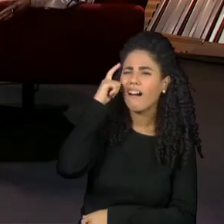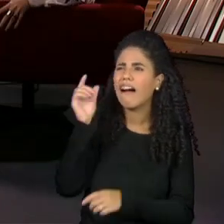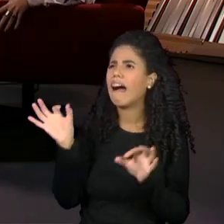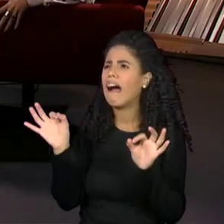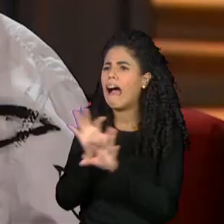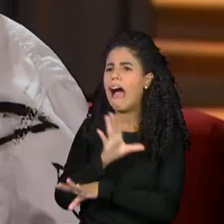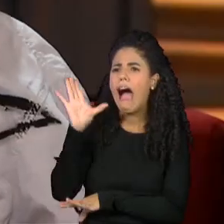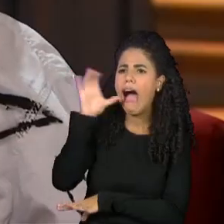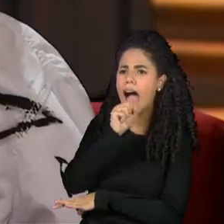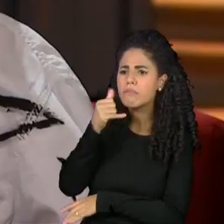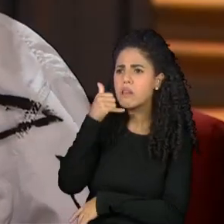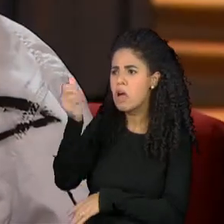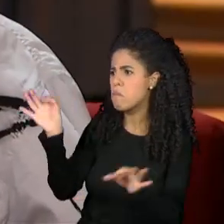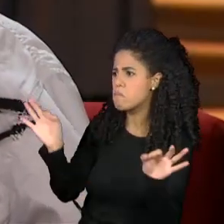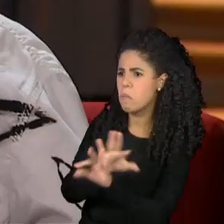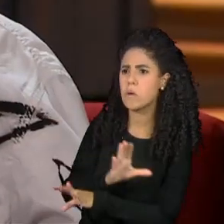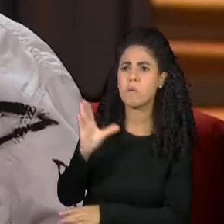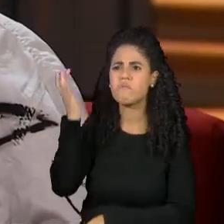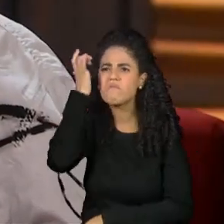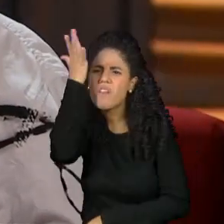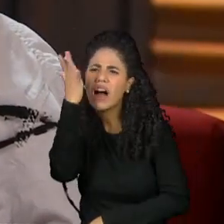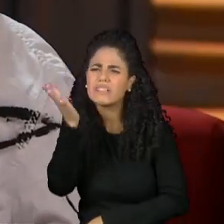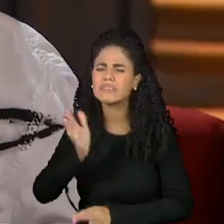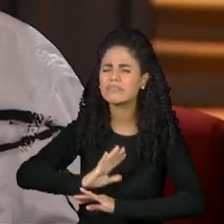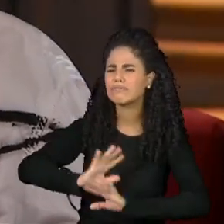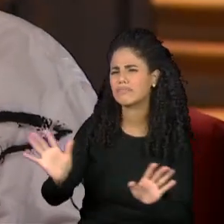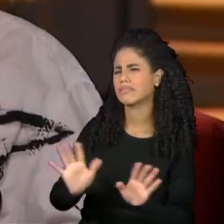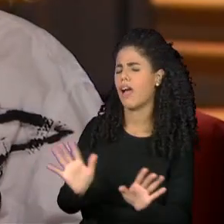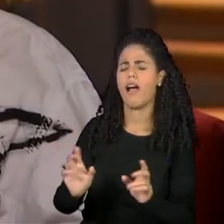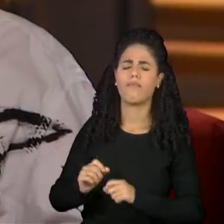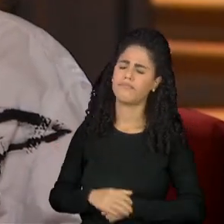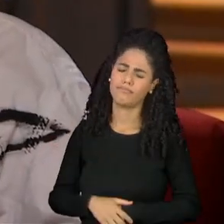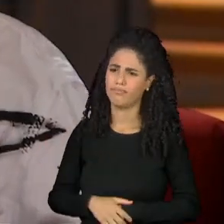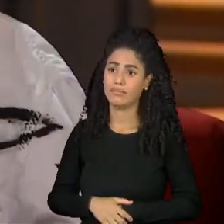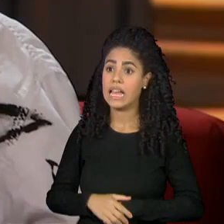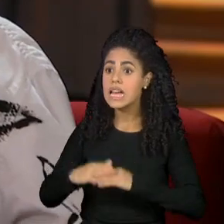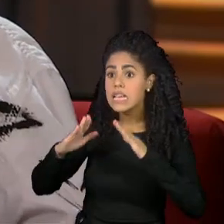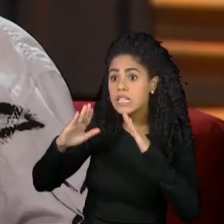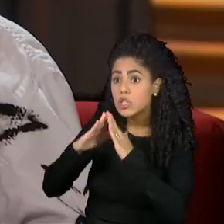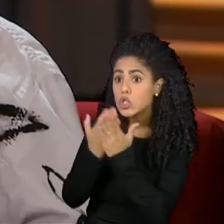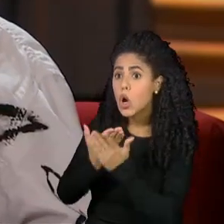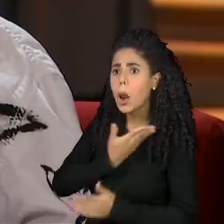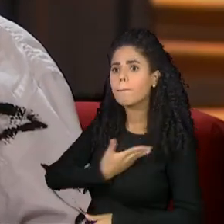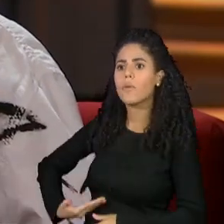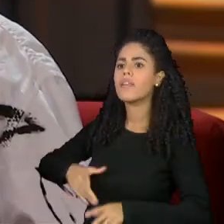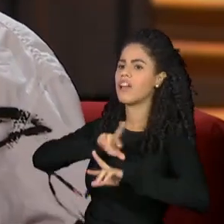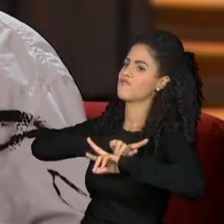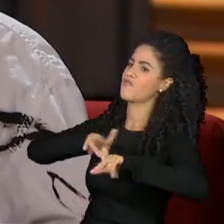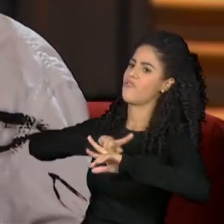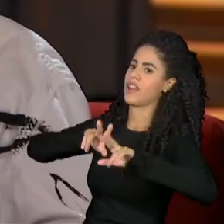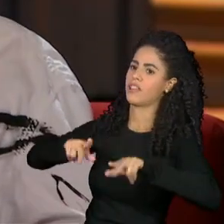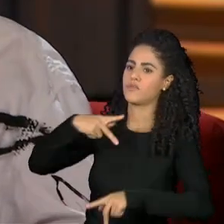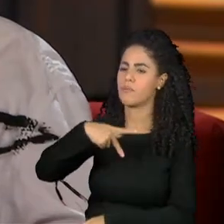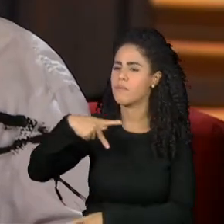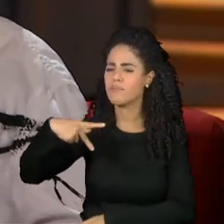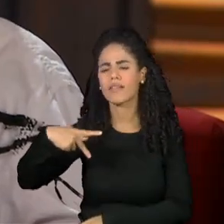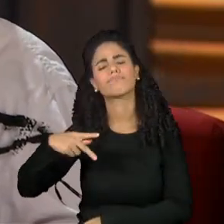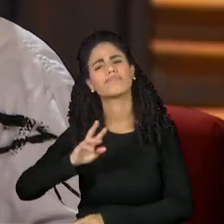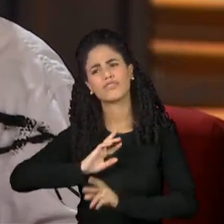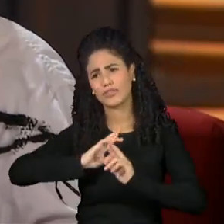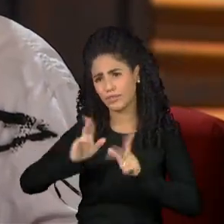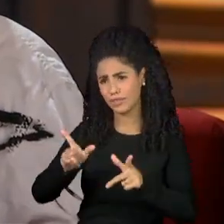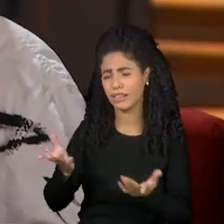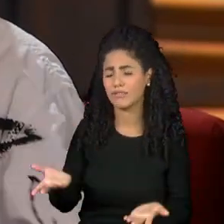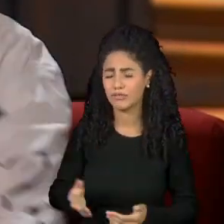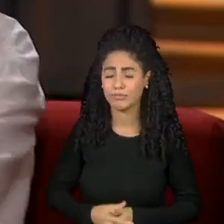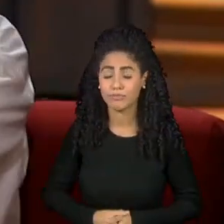pronta assim sabe tipo Ai o projeto político pedagógico da escola pública não existe projeto político pedagógico da escola pública costura as pessoas estão na